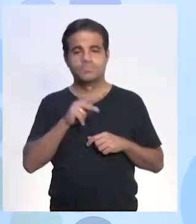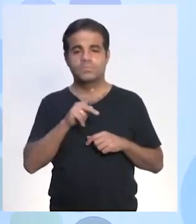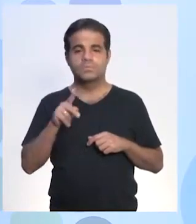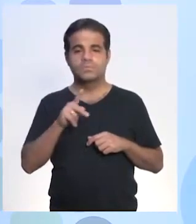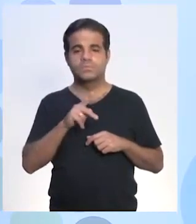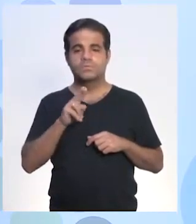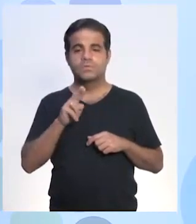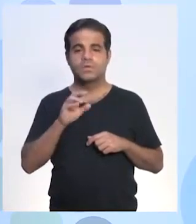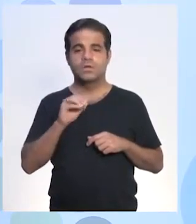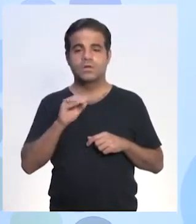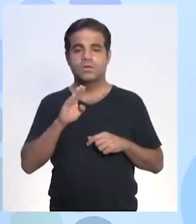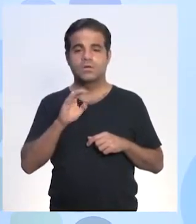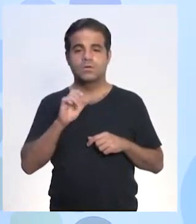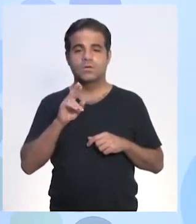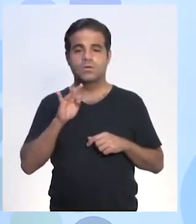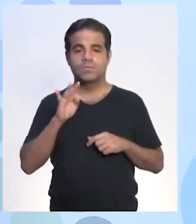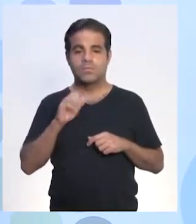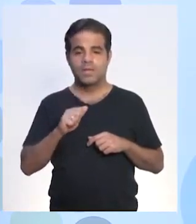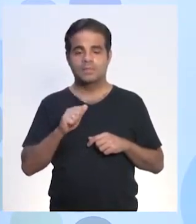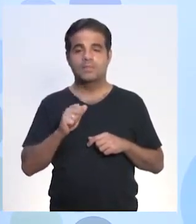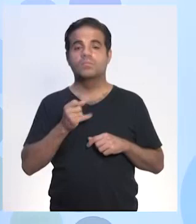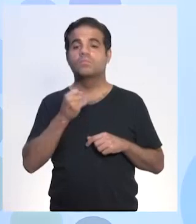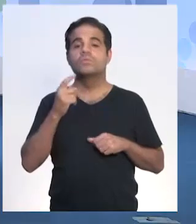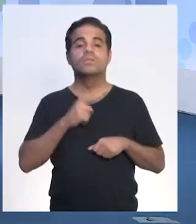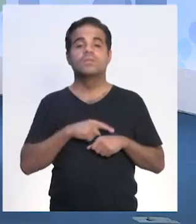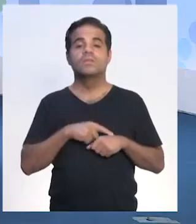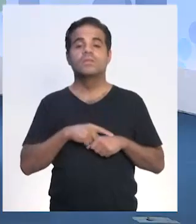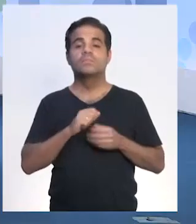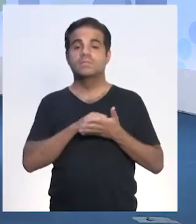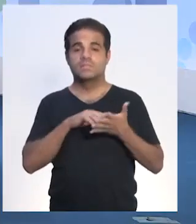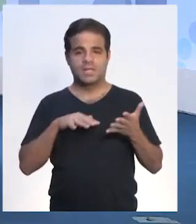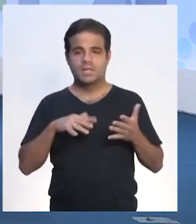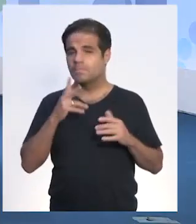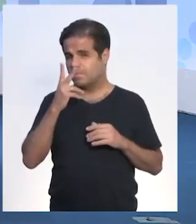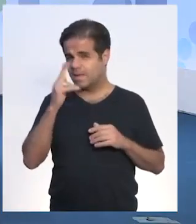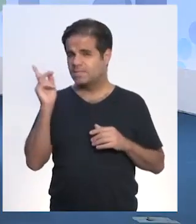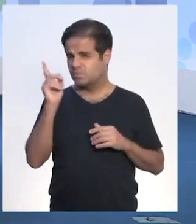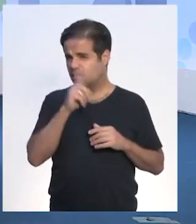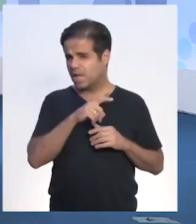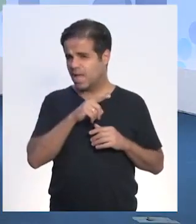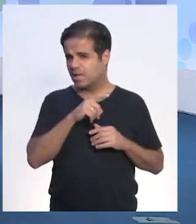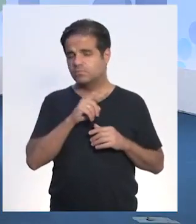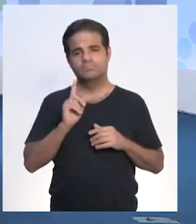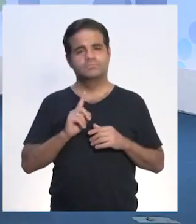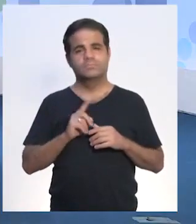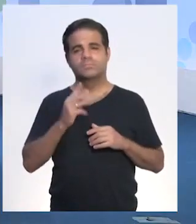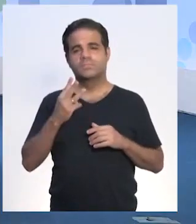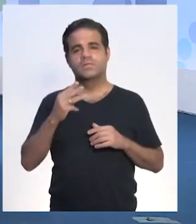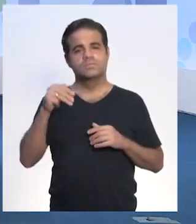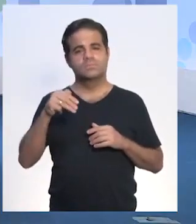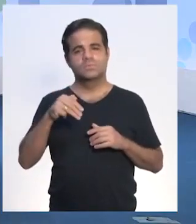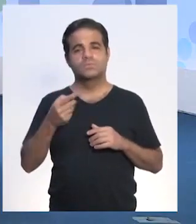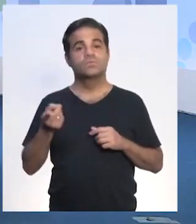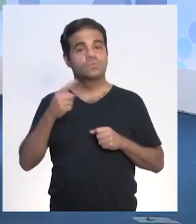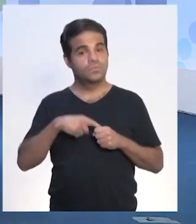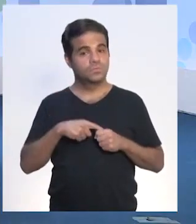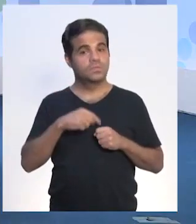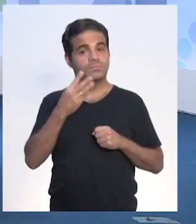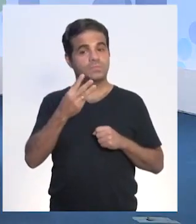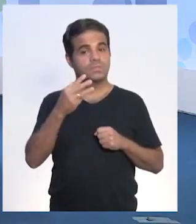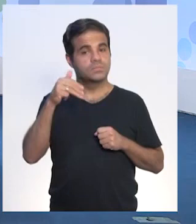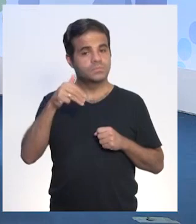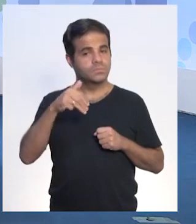quanto tempo para essa atividade? Olha, professora Inês, parece complicada, mas a gente sabe que não é. Então, 3 minutos. Então, voltamos em 3